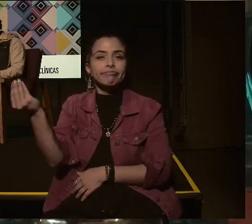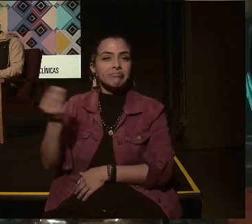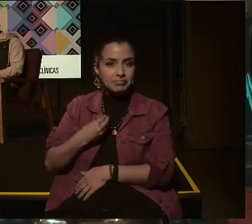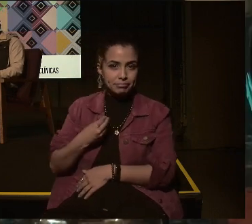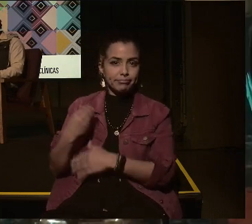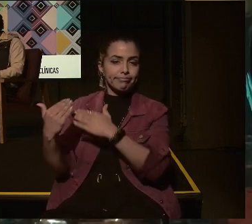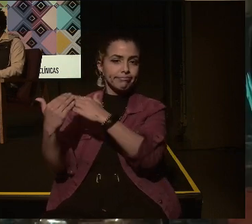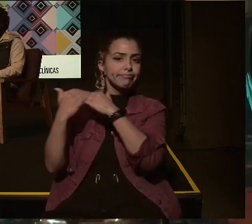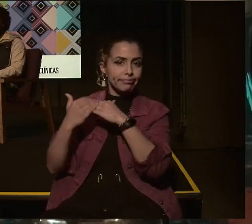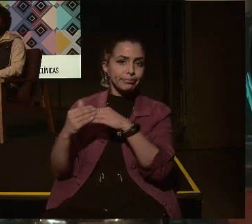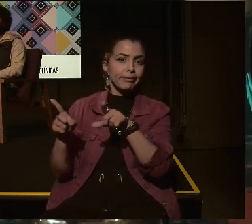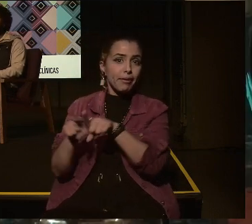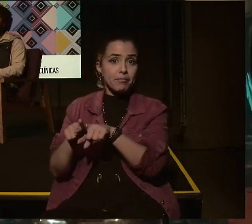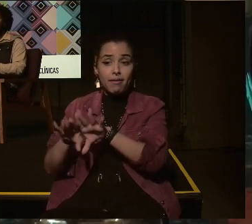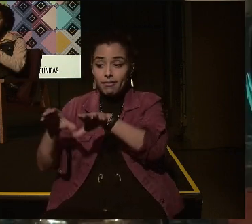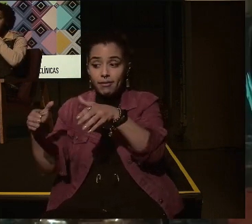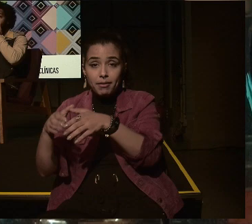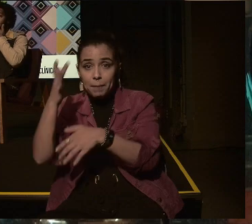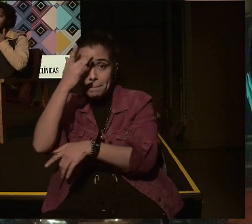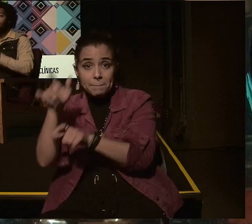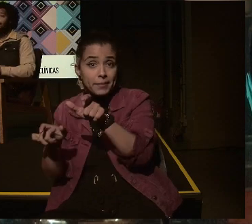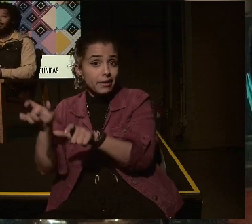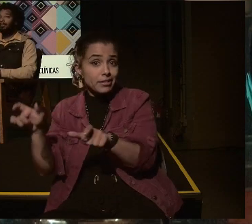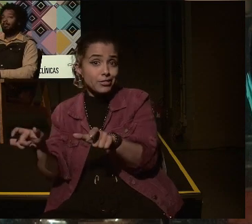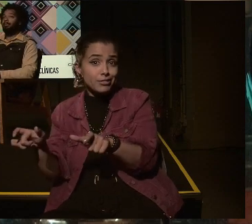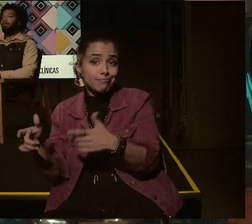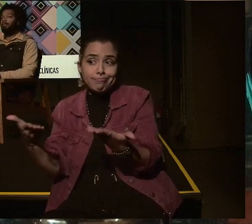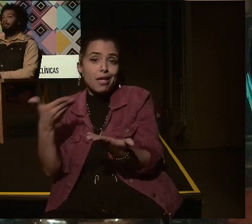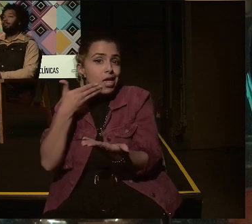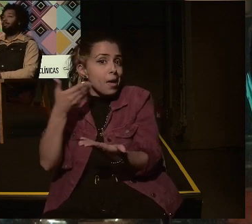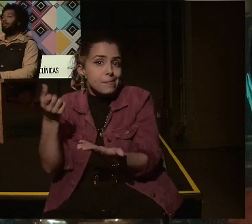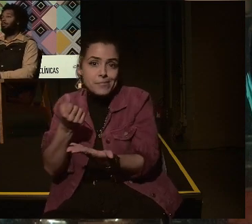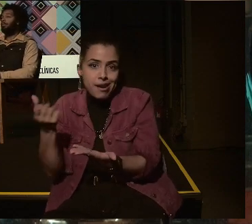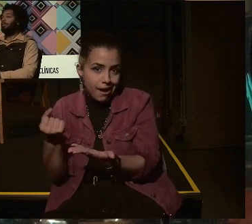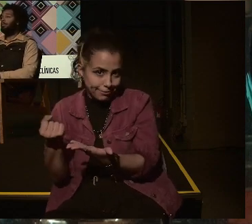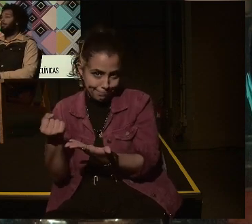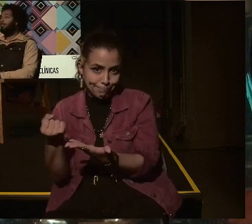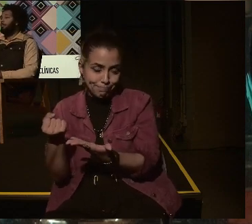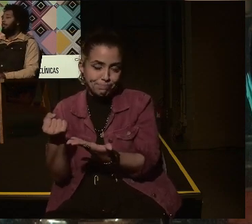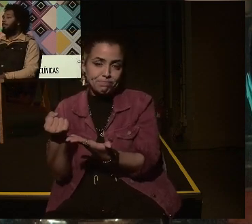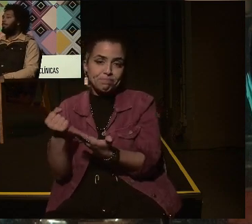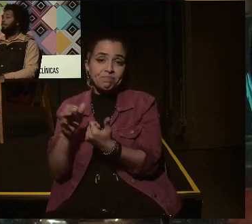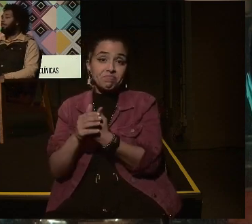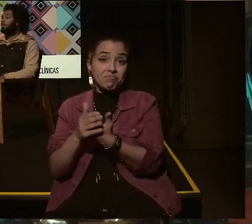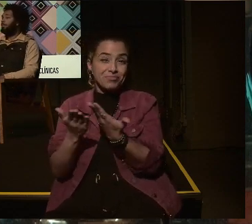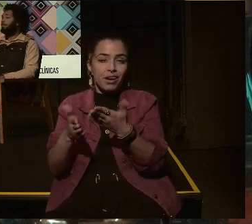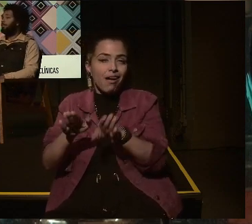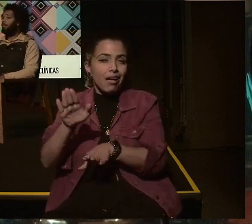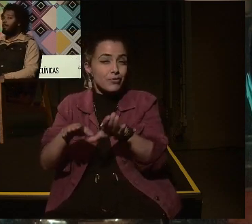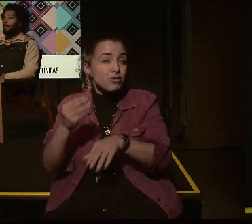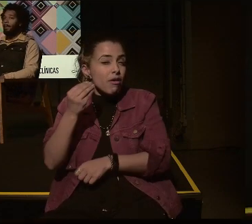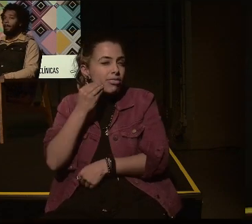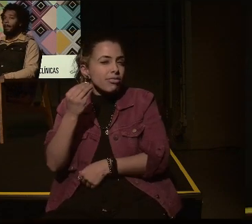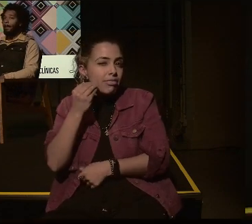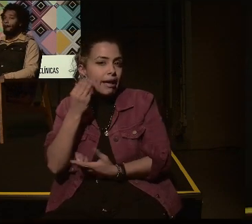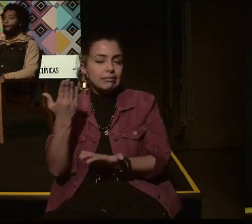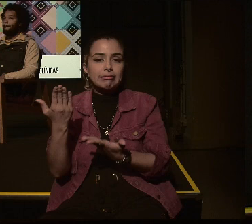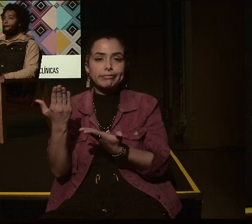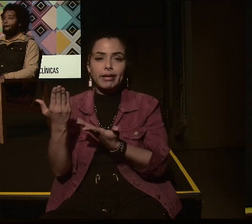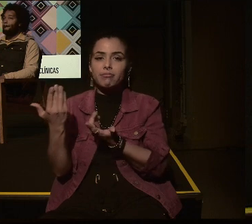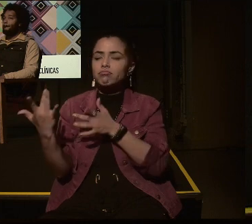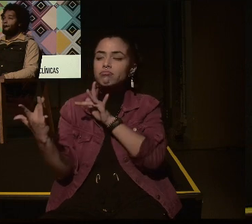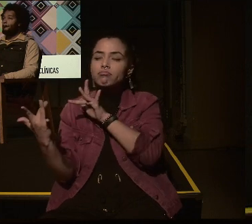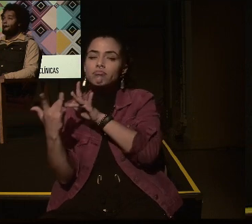essa proximidade? Porque na minha equipe a maioria são pessoas brancas, e quando eu tento aproximar no discurso